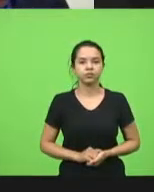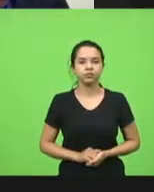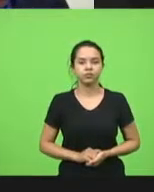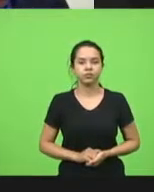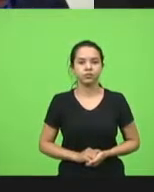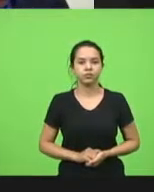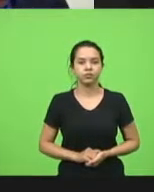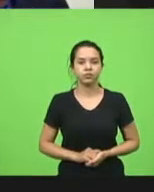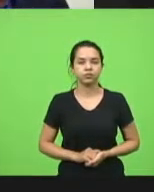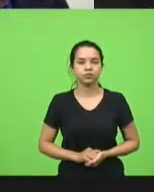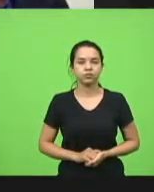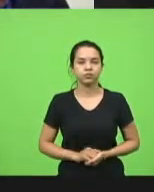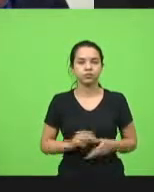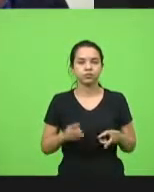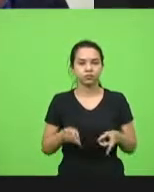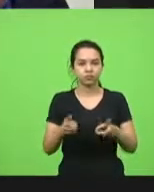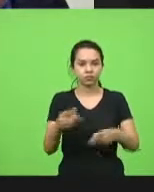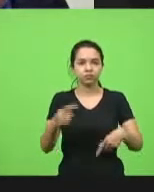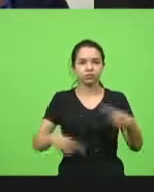O projeto continua em discussão.